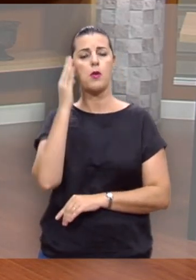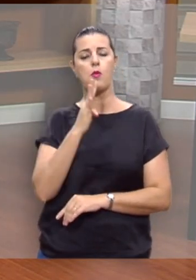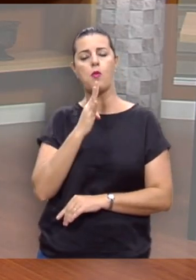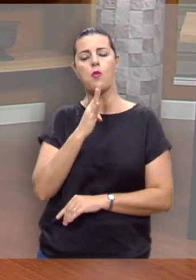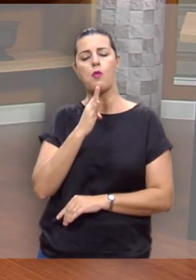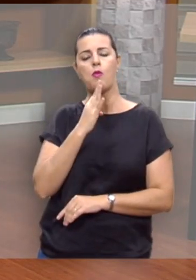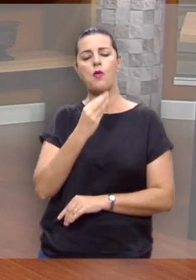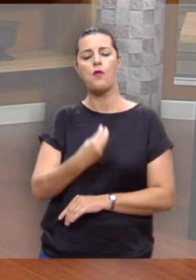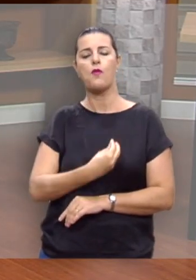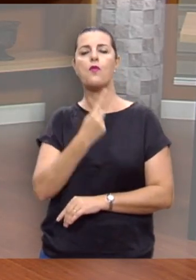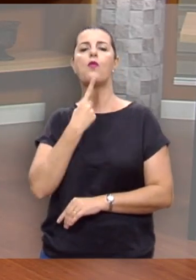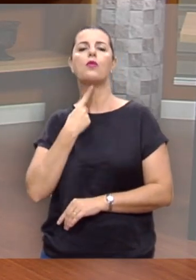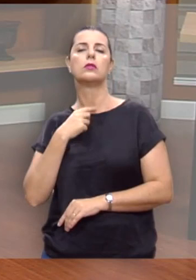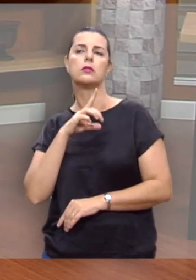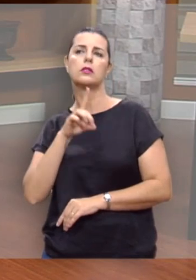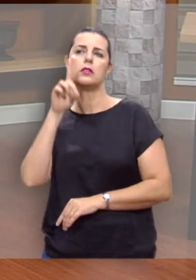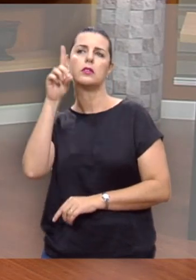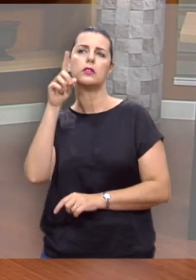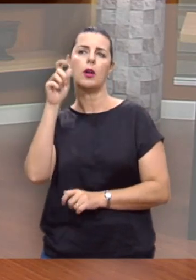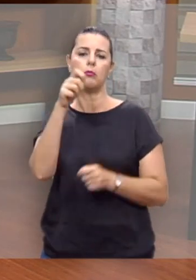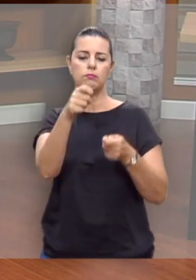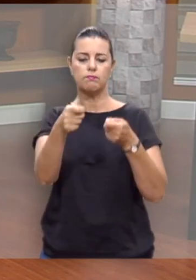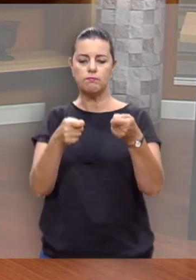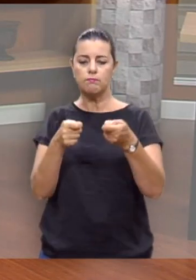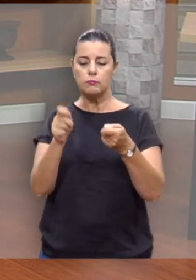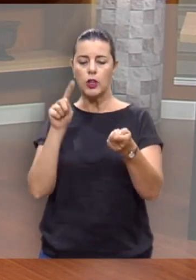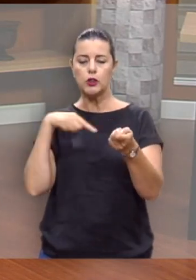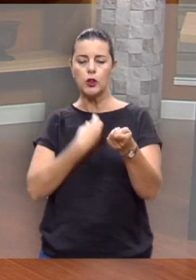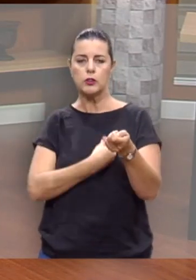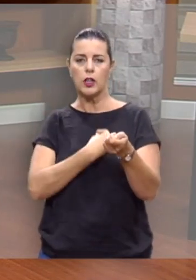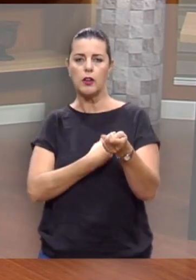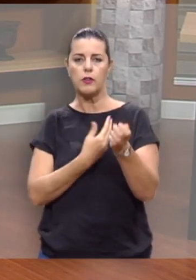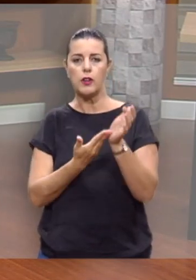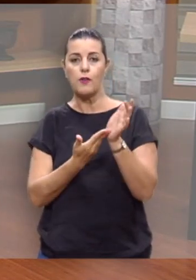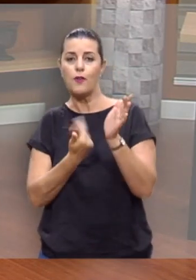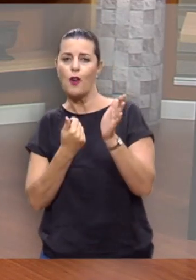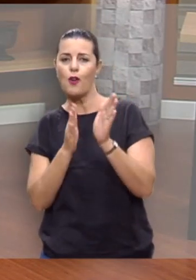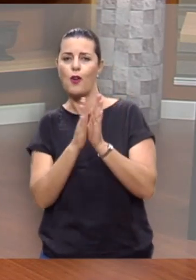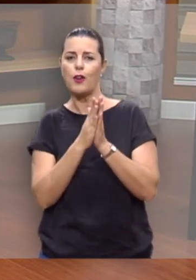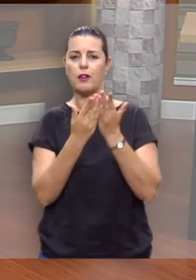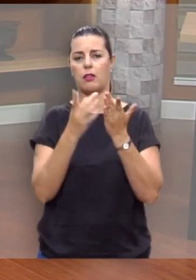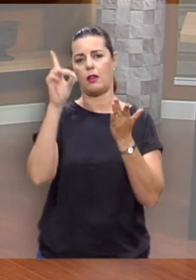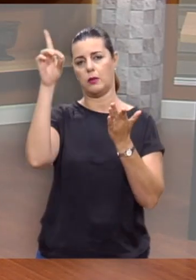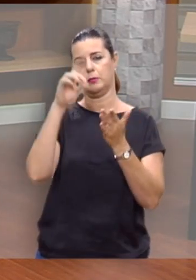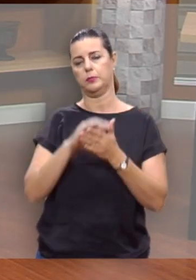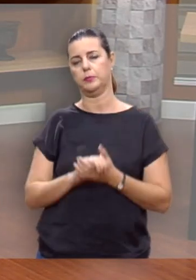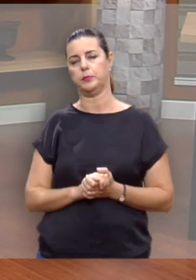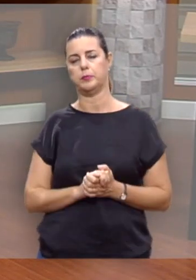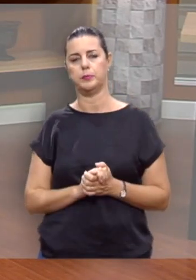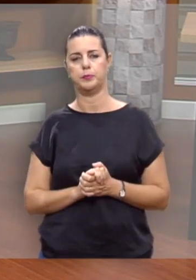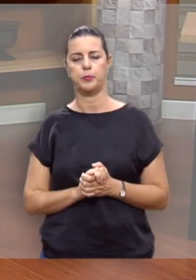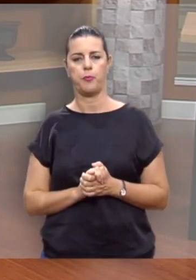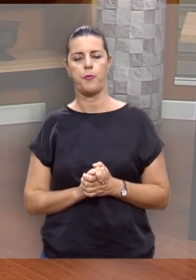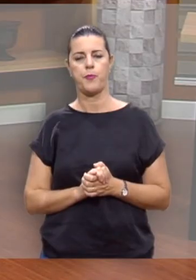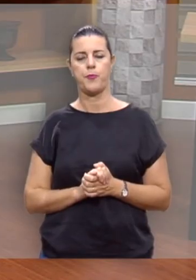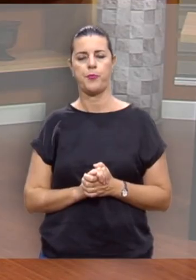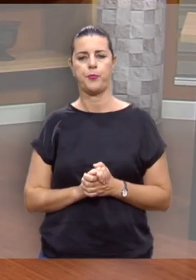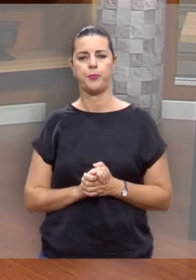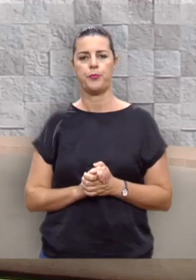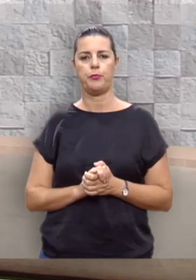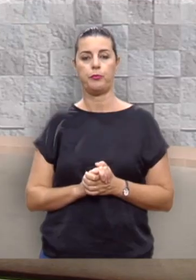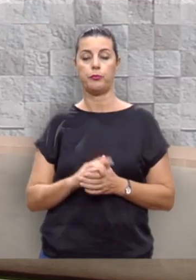de Deus e para regermos a nossa vida fora das Escrituras, fora da palavra de